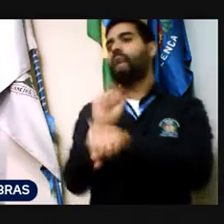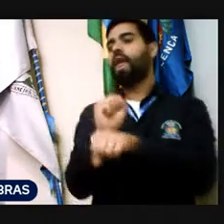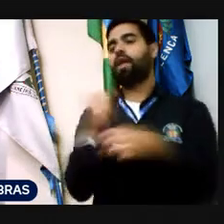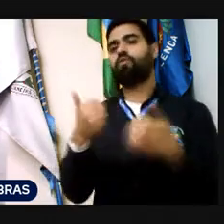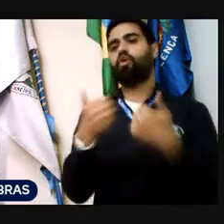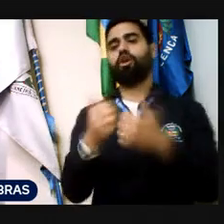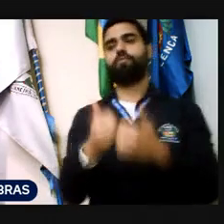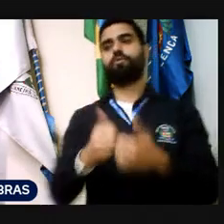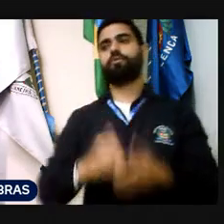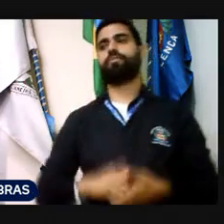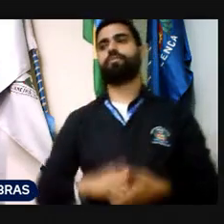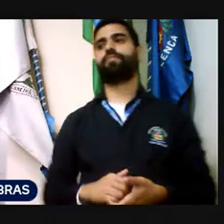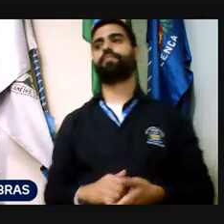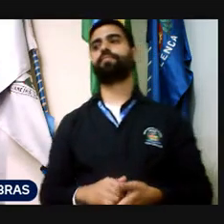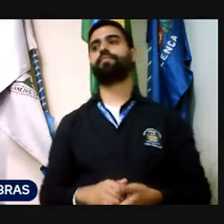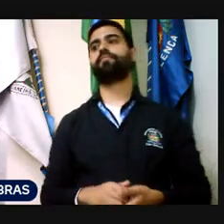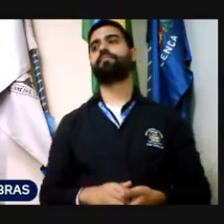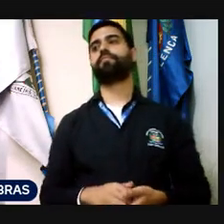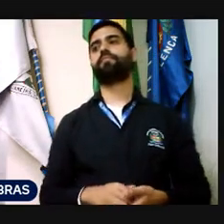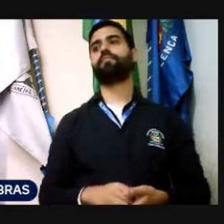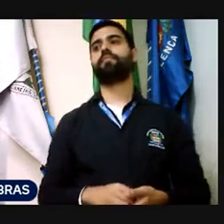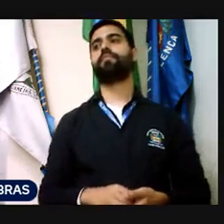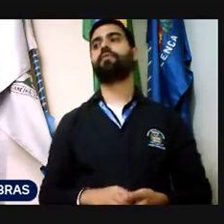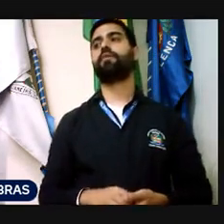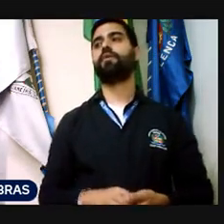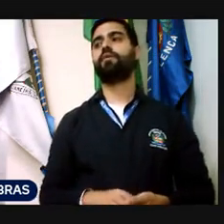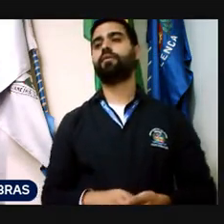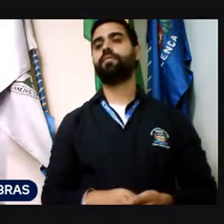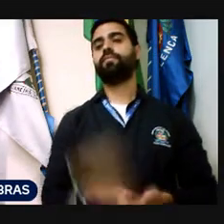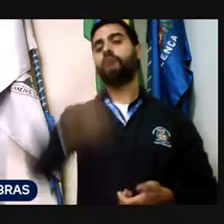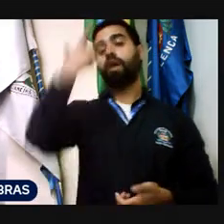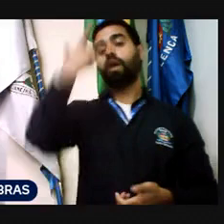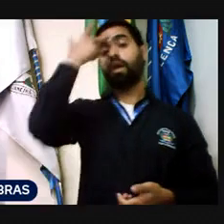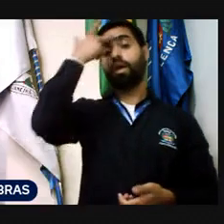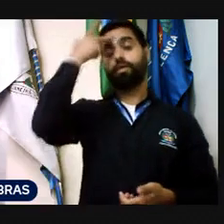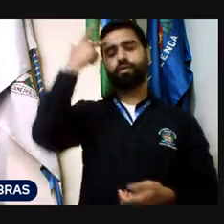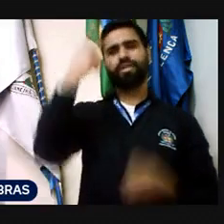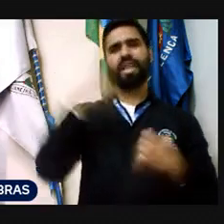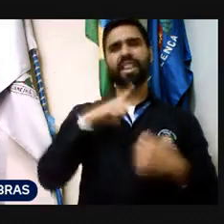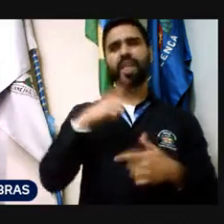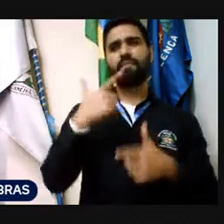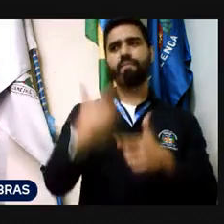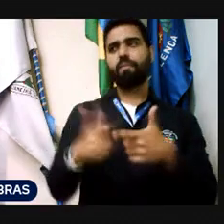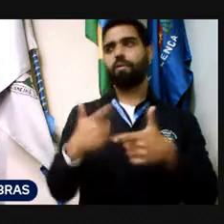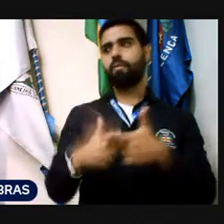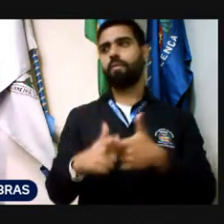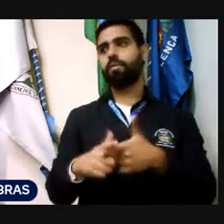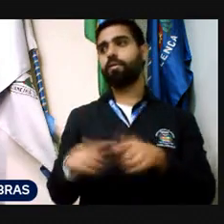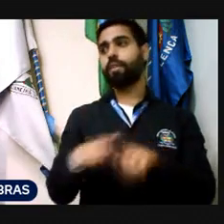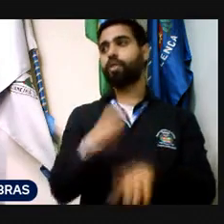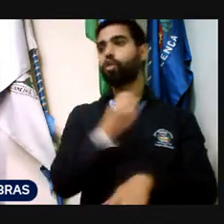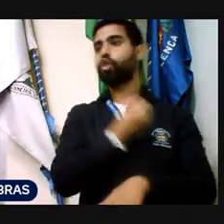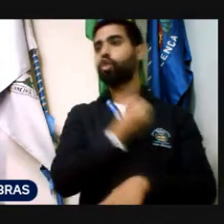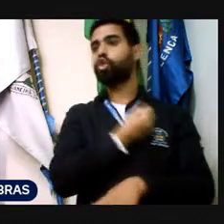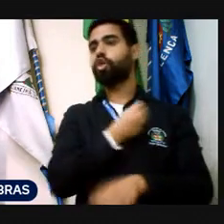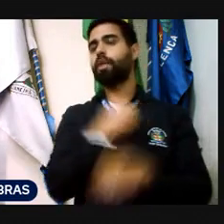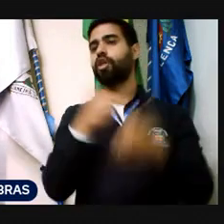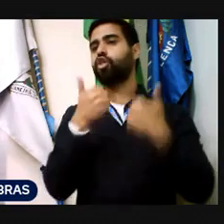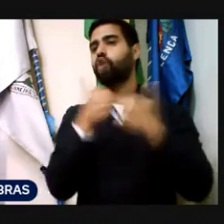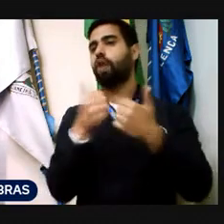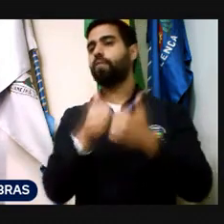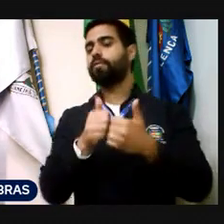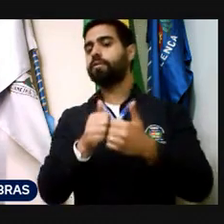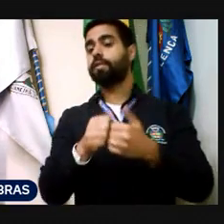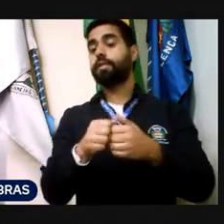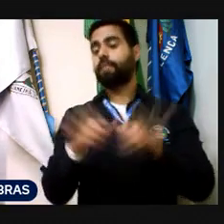público. Os passageiros do município têm sido prejudicados pela diminuição do número de ônibus colocado à disposição,